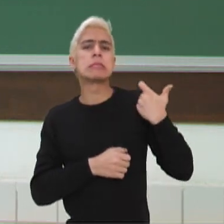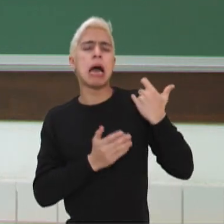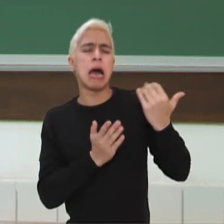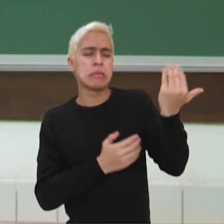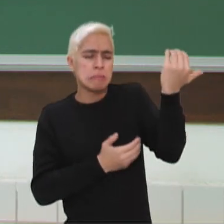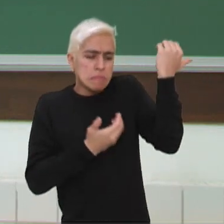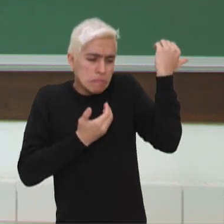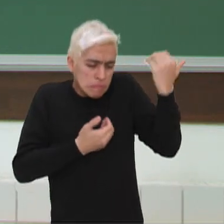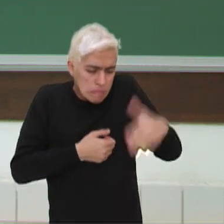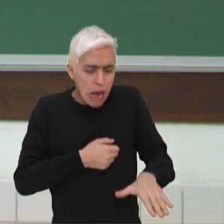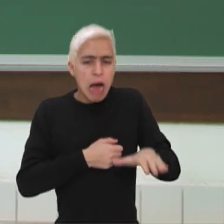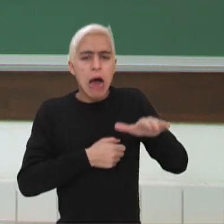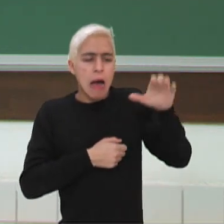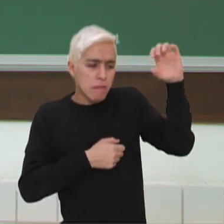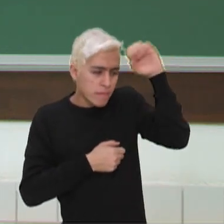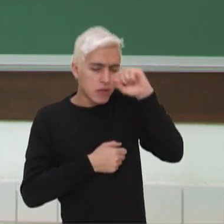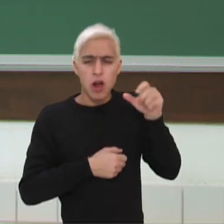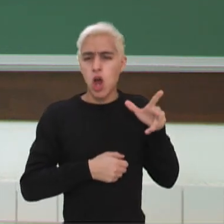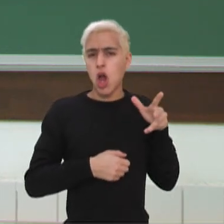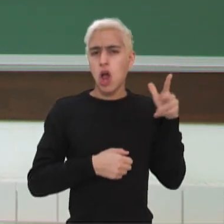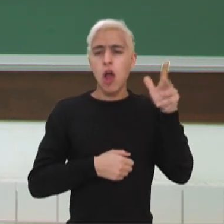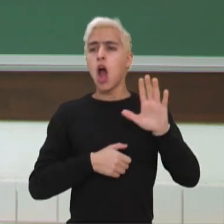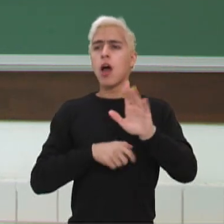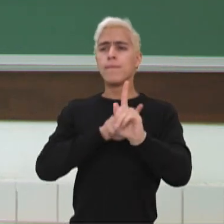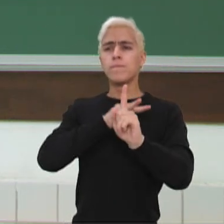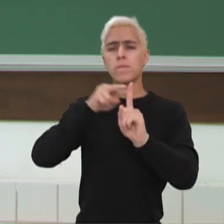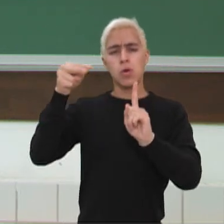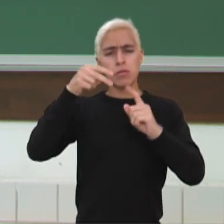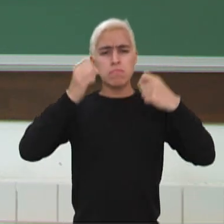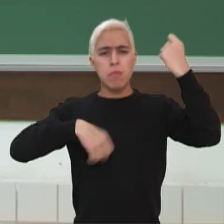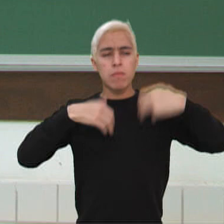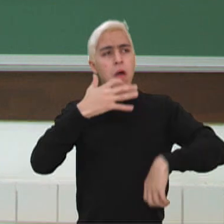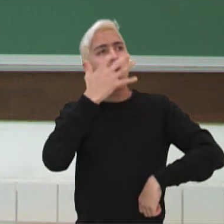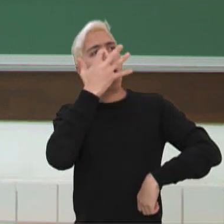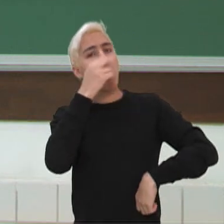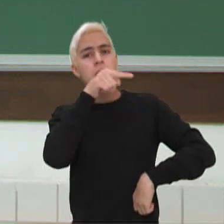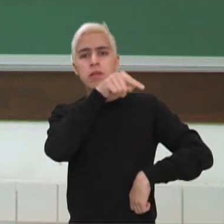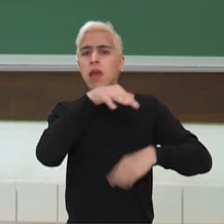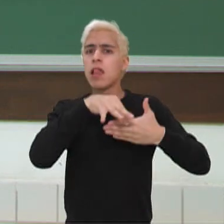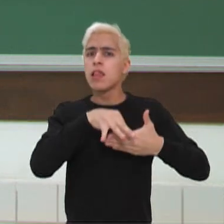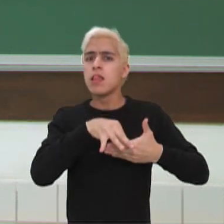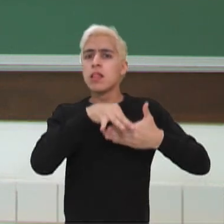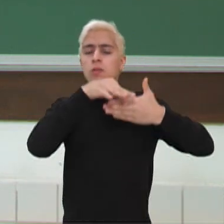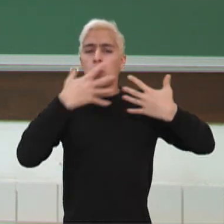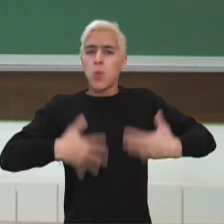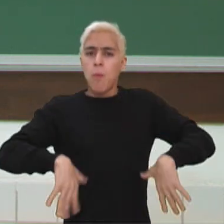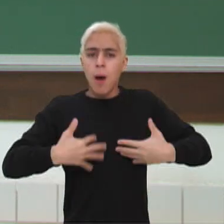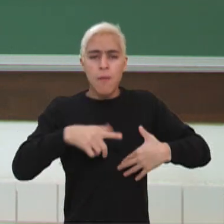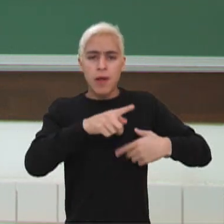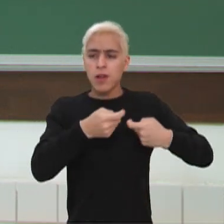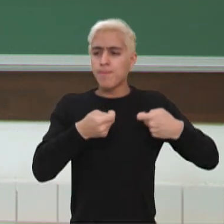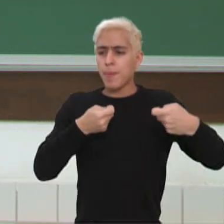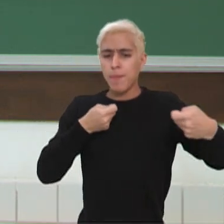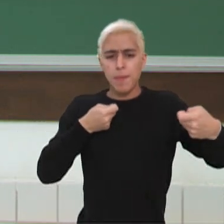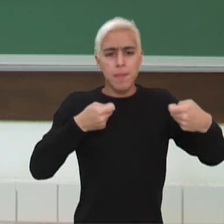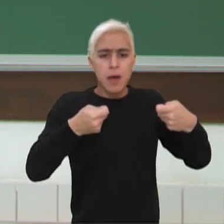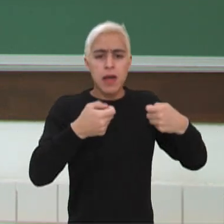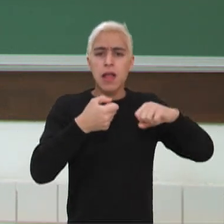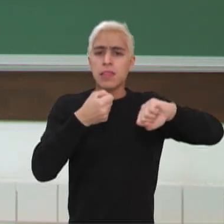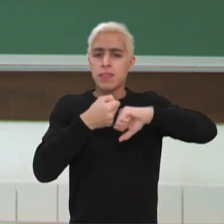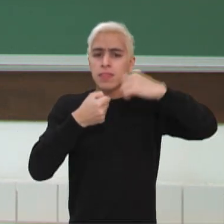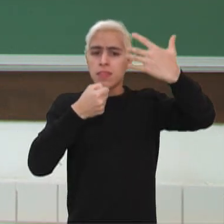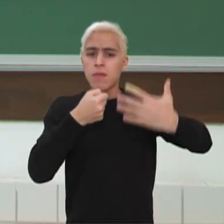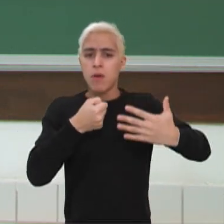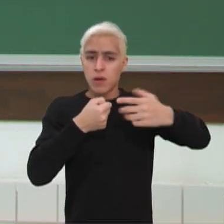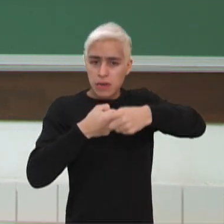falar bem, a se argumentar, colocar seus pontos de vista, e ele se tornou um grande líder. Ele administrava a democracia